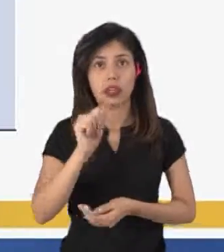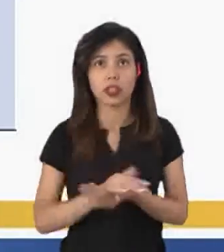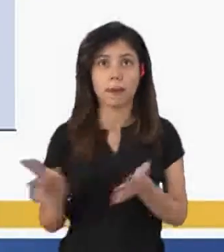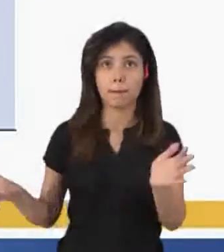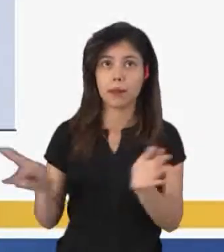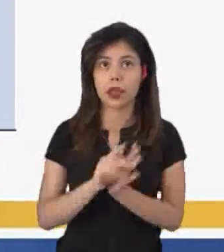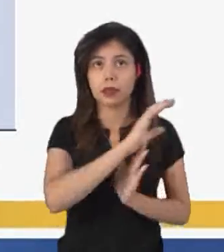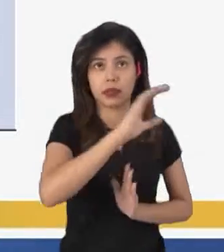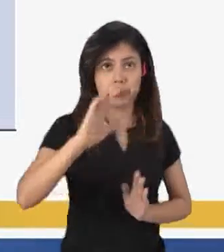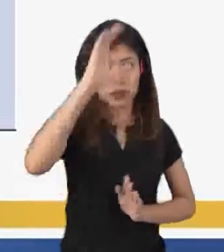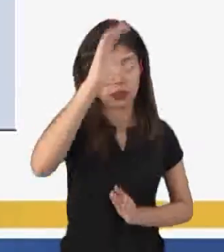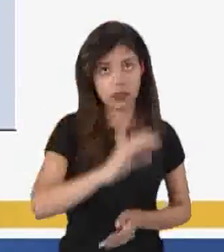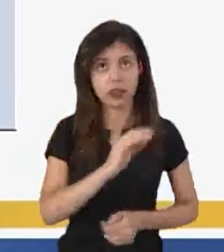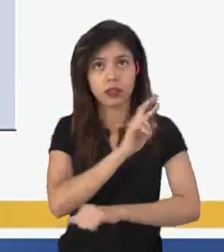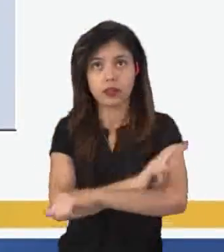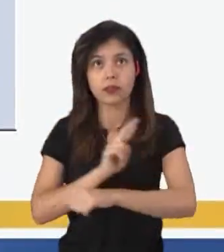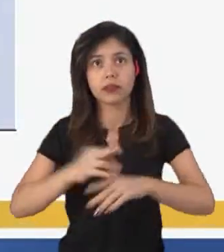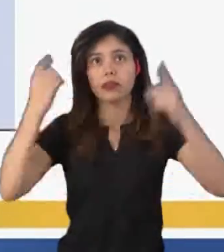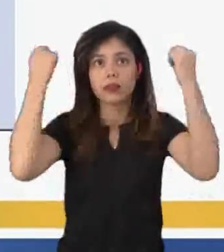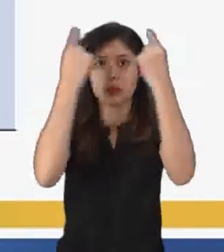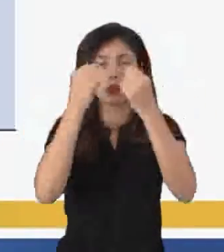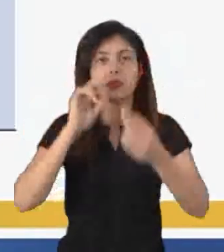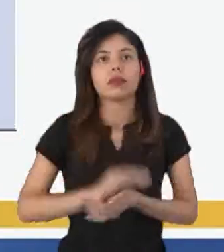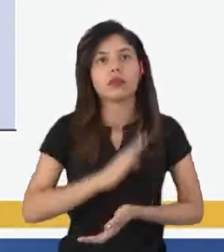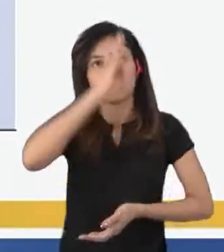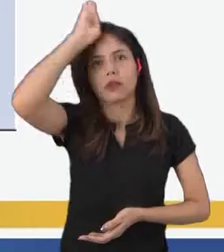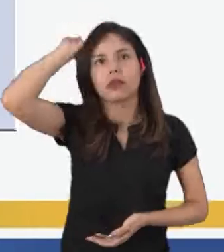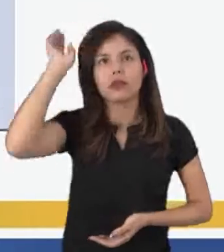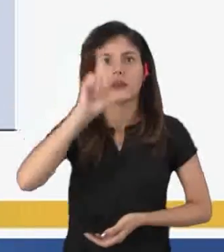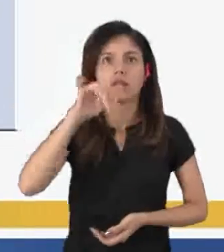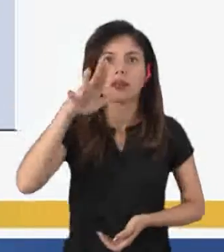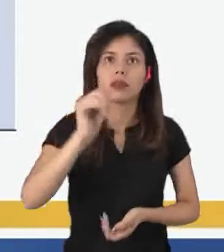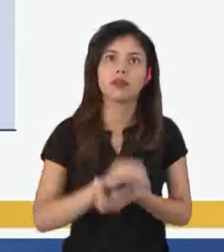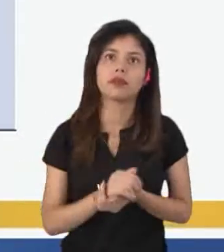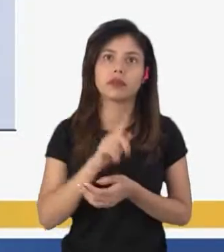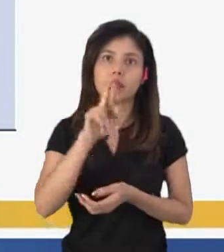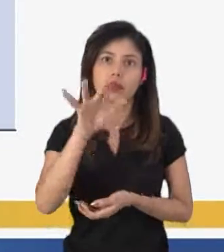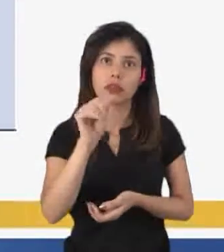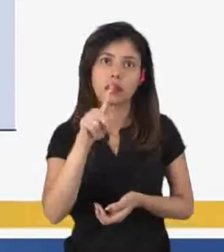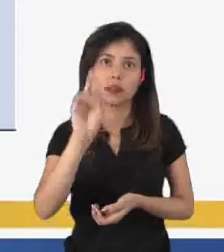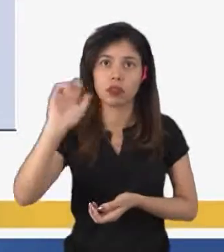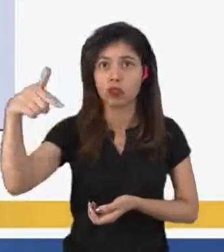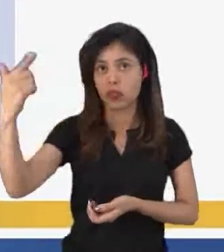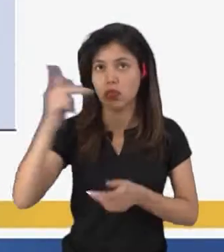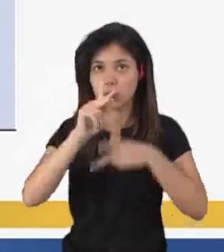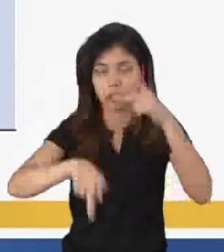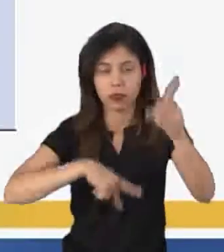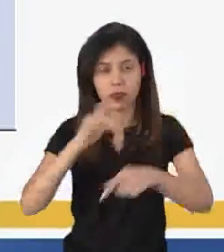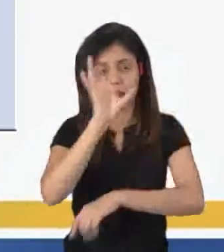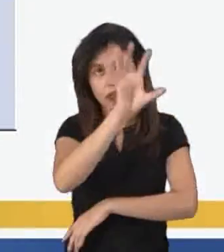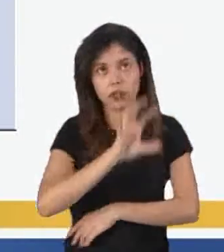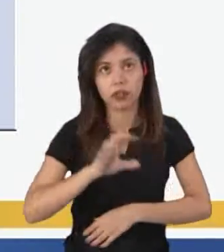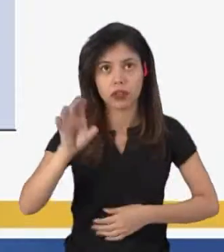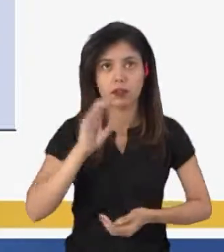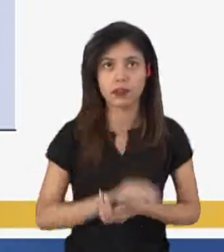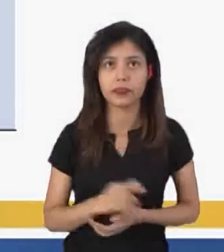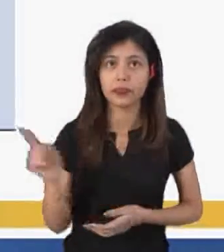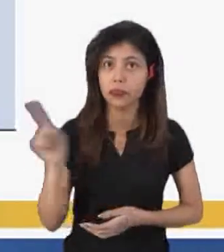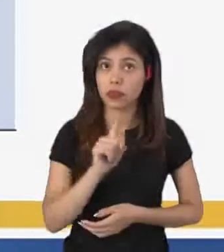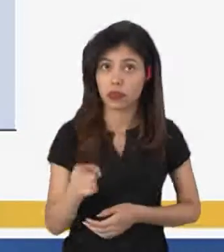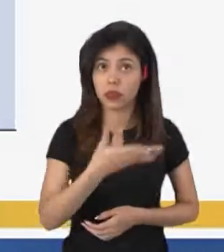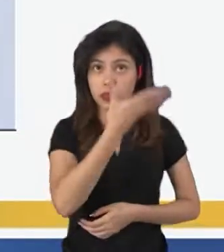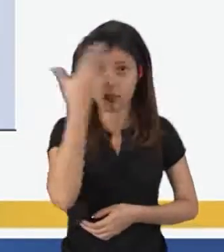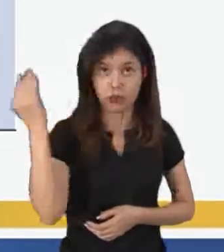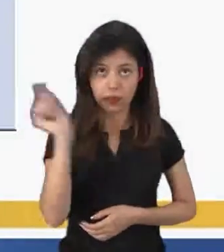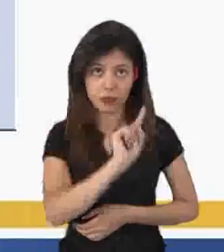Igreja Católica, as religiões gregas, romanas, celtas, germânico, vikings e entre outros povos dessas regiões não devem